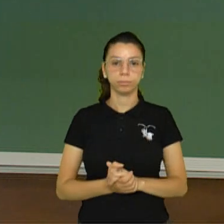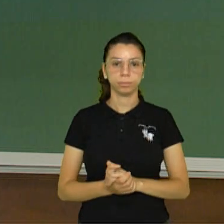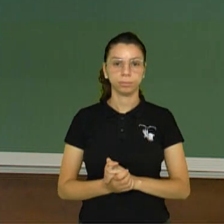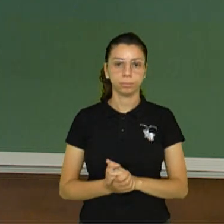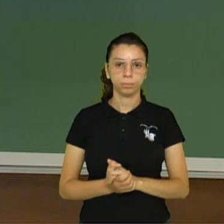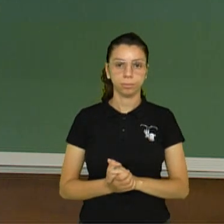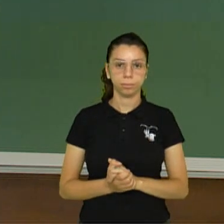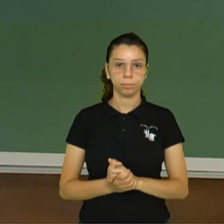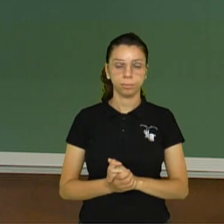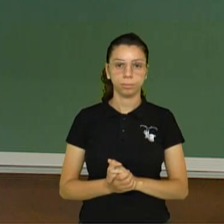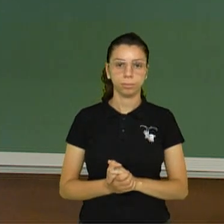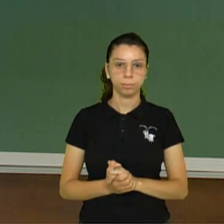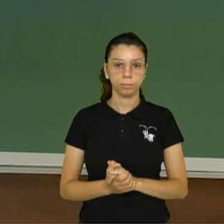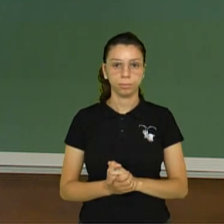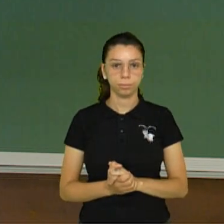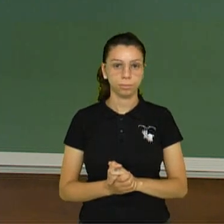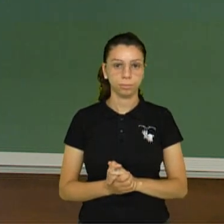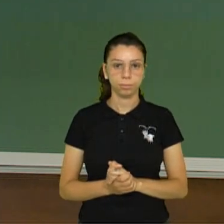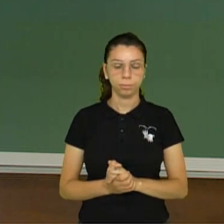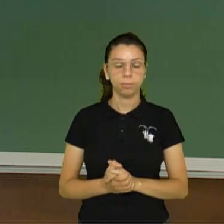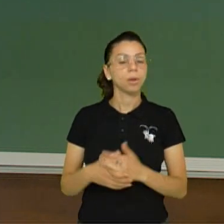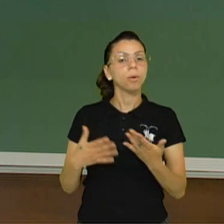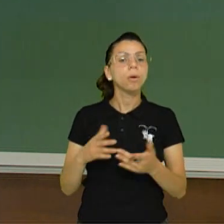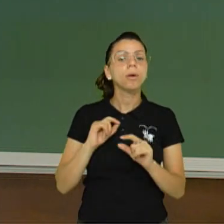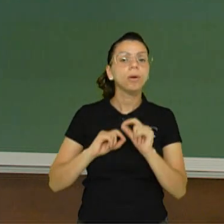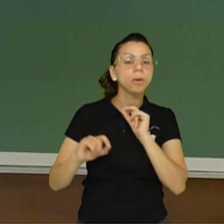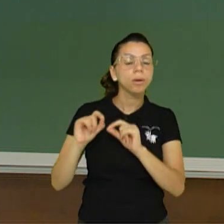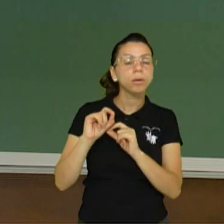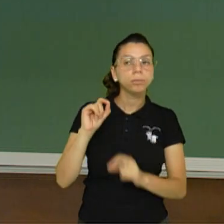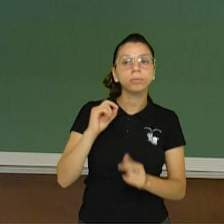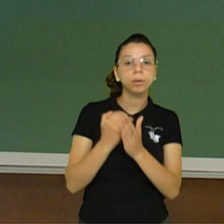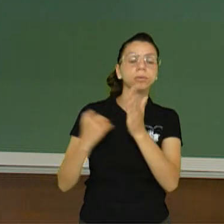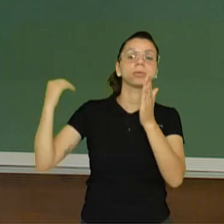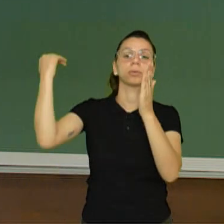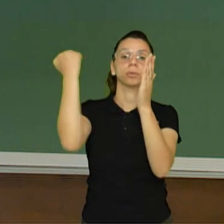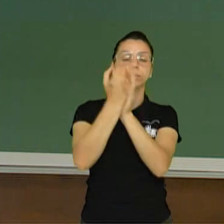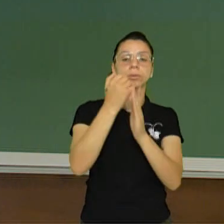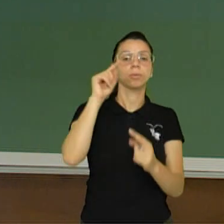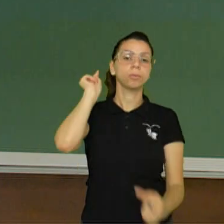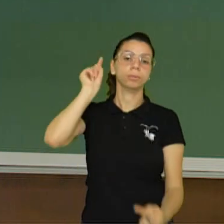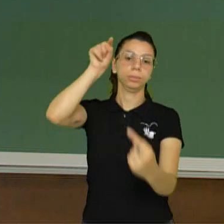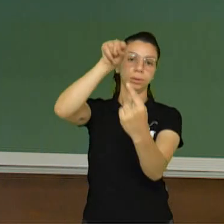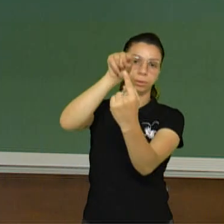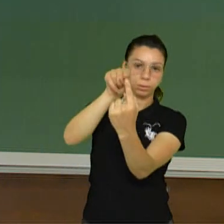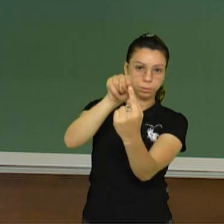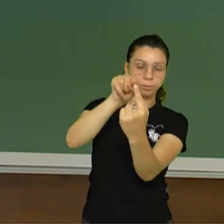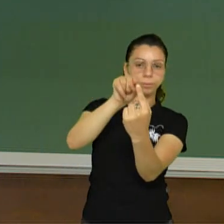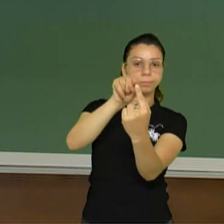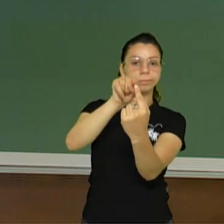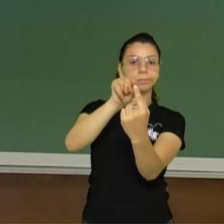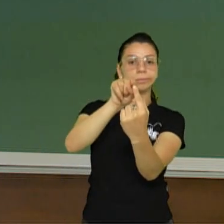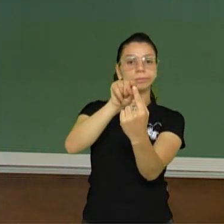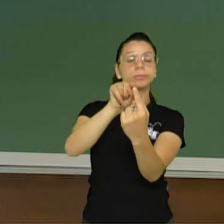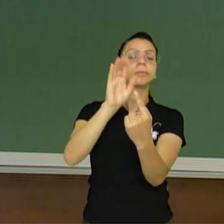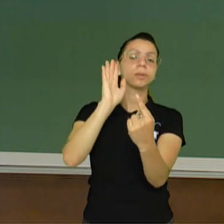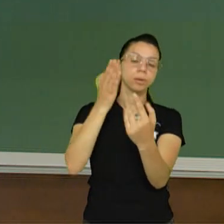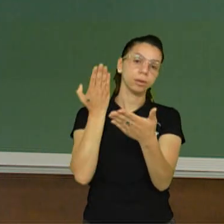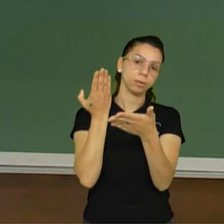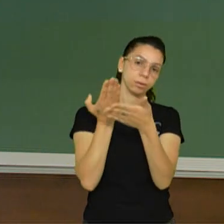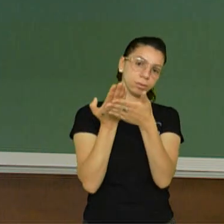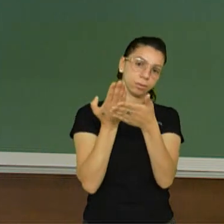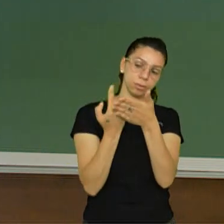digamos assim, ressalta o pensamento objetivo. Como você já viu um pouquinho